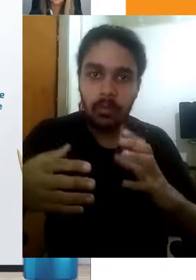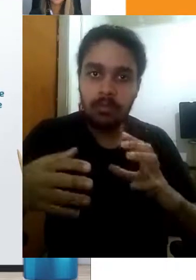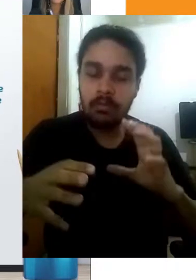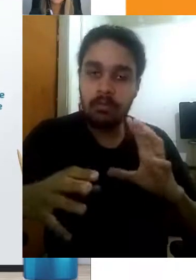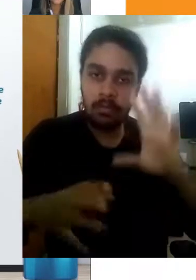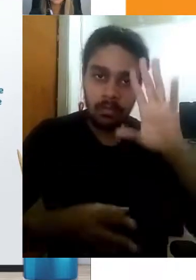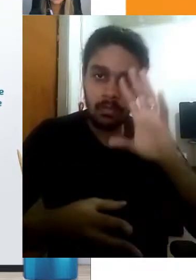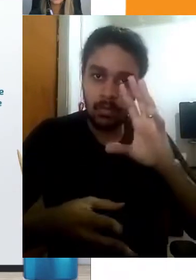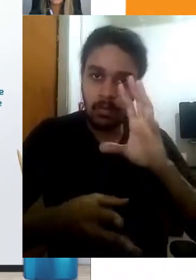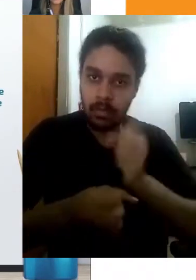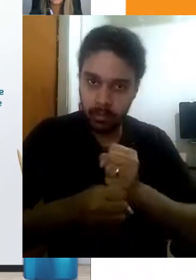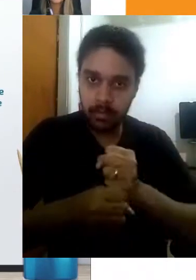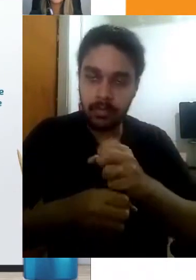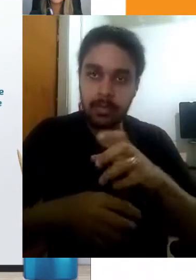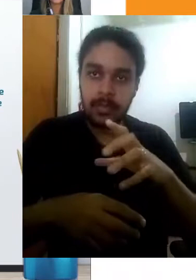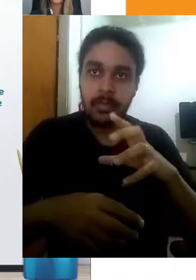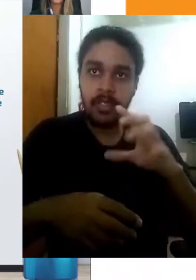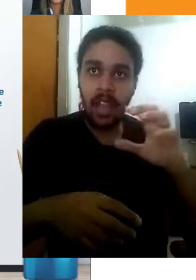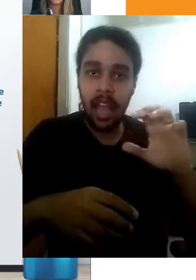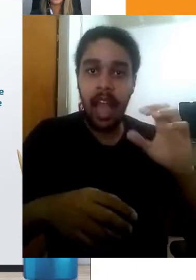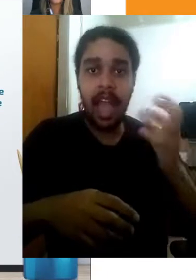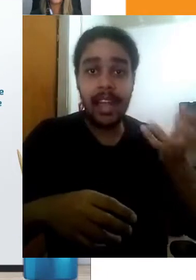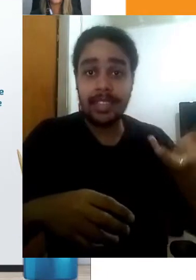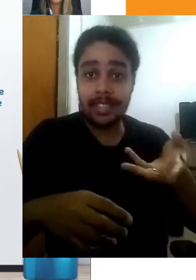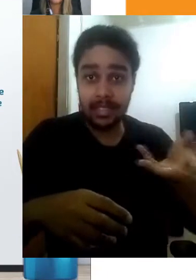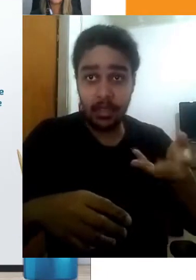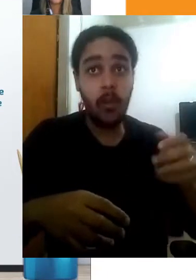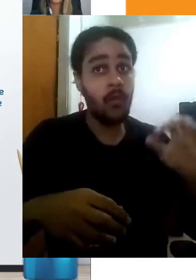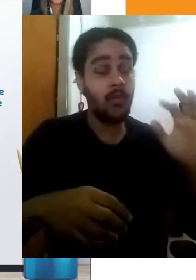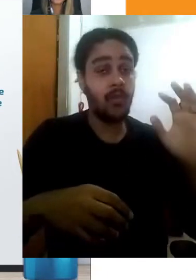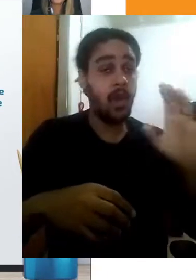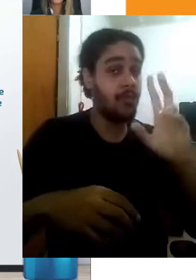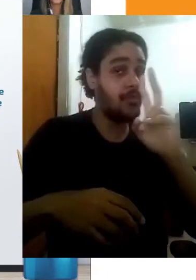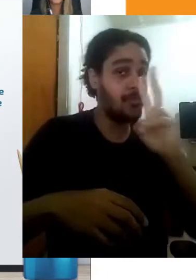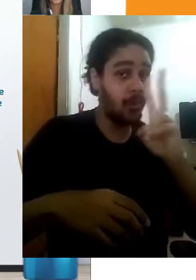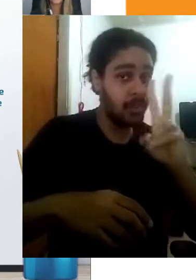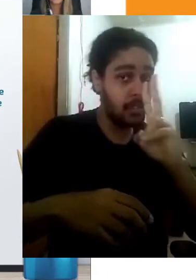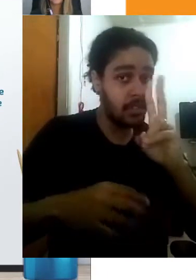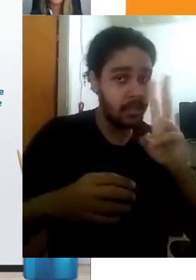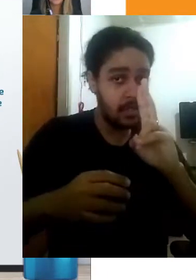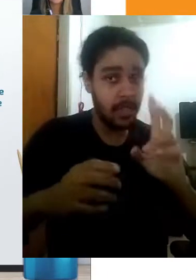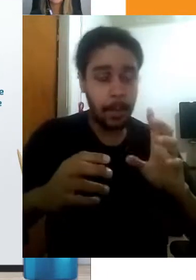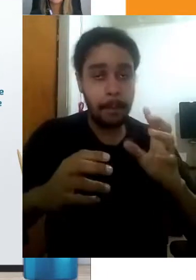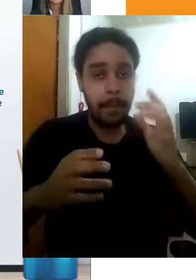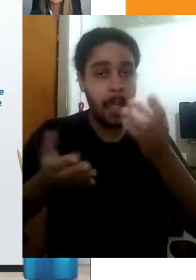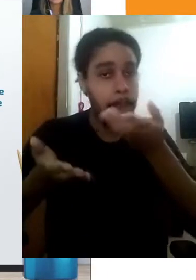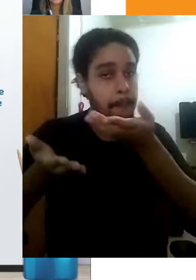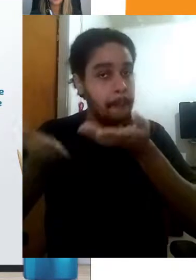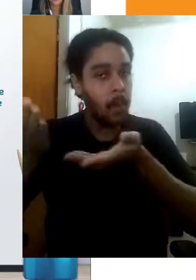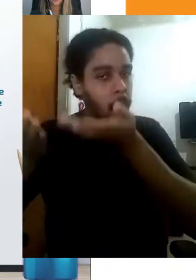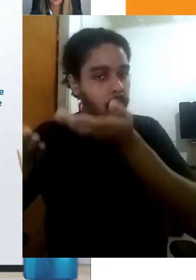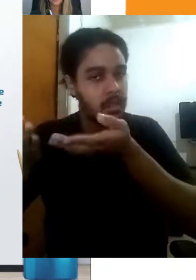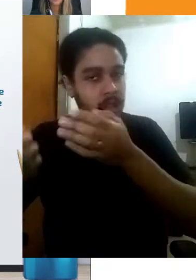Logo, a aceleração é proporcional, a força é proporcional à massa e à